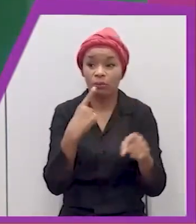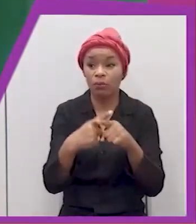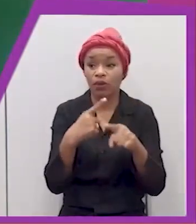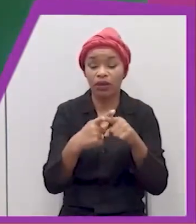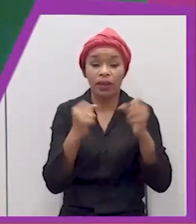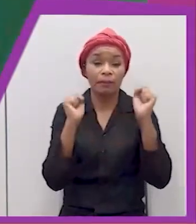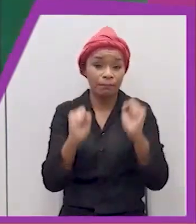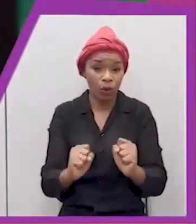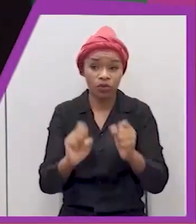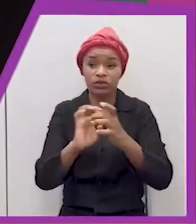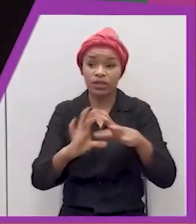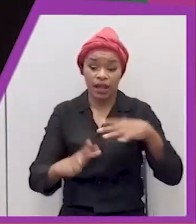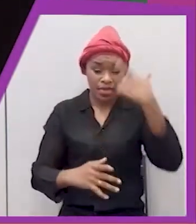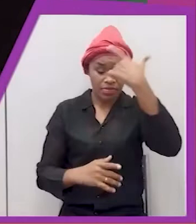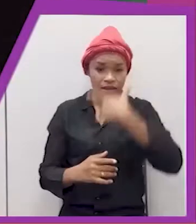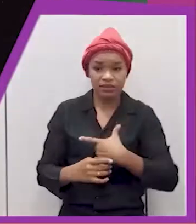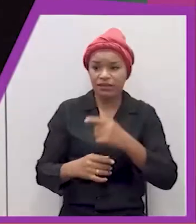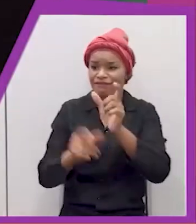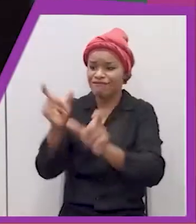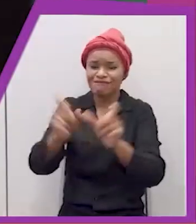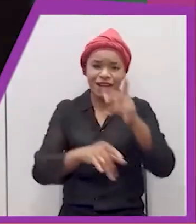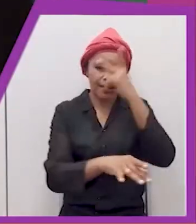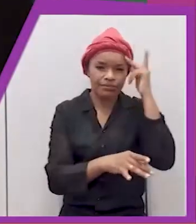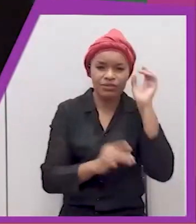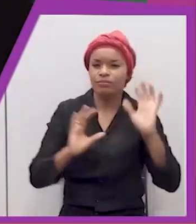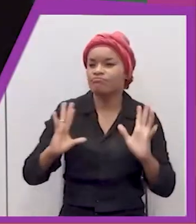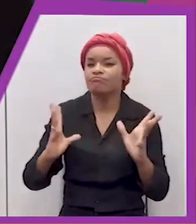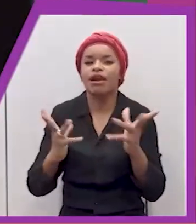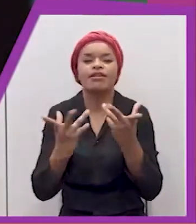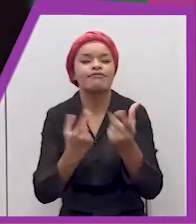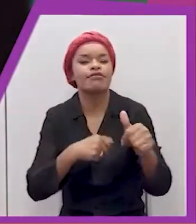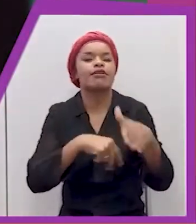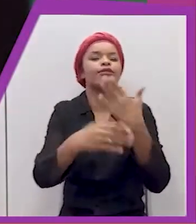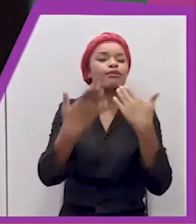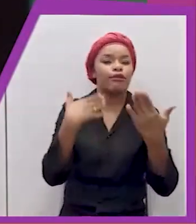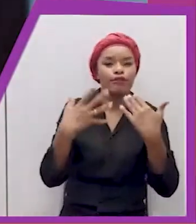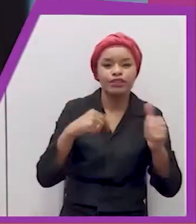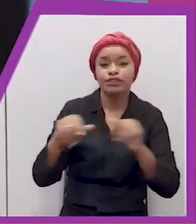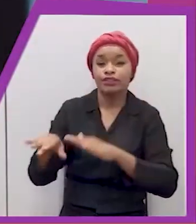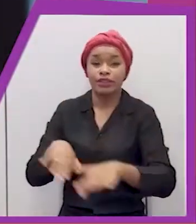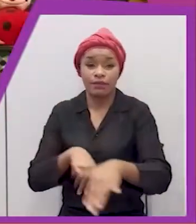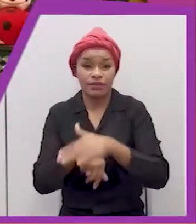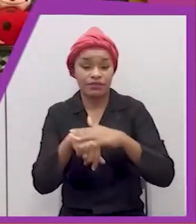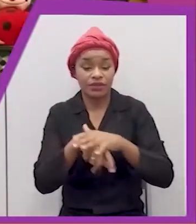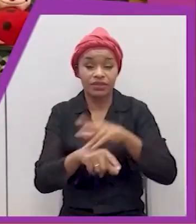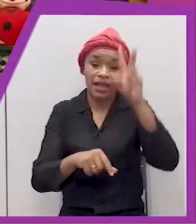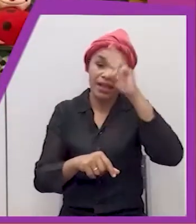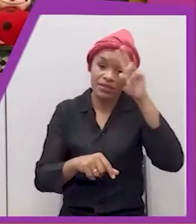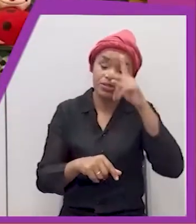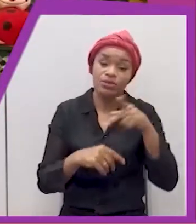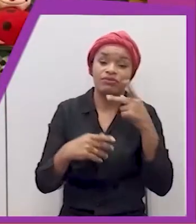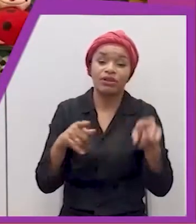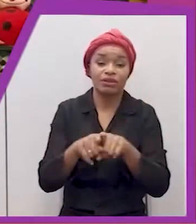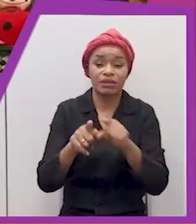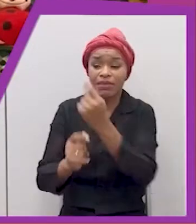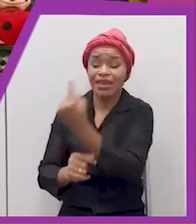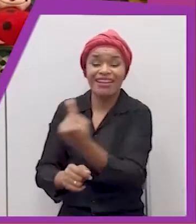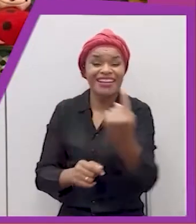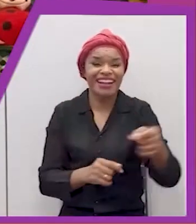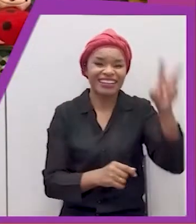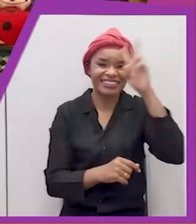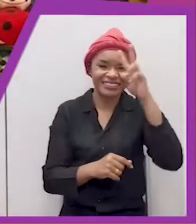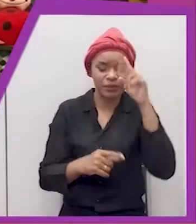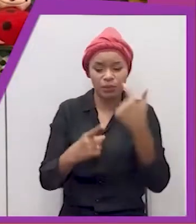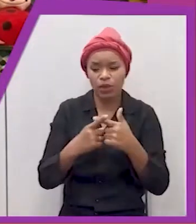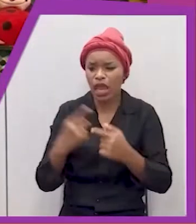que só Existiam os livros né a gente que eu falo só assim nós crianças ali da sala de aula então sim porque nunca tinha o